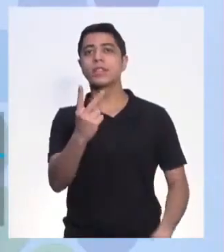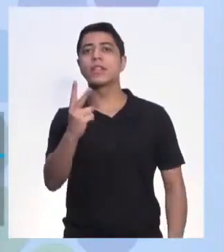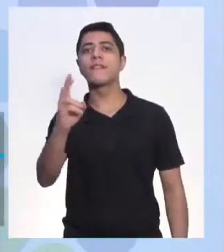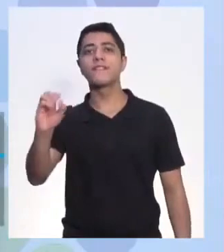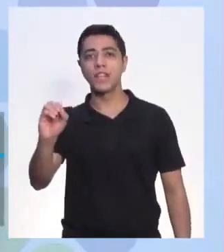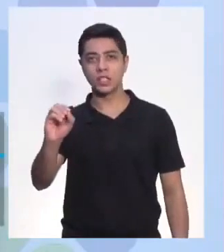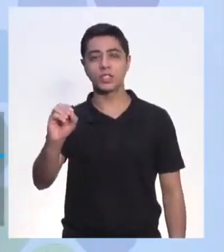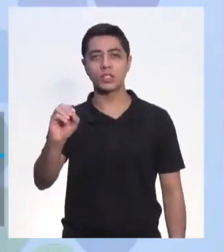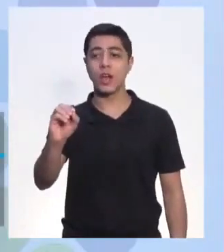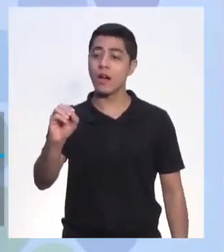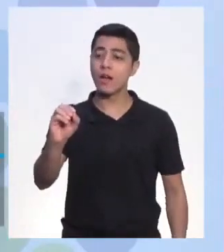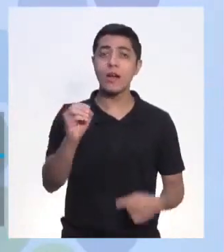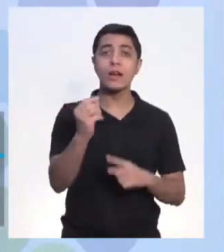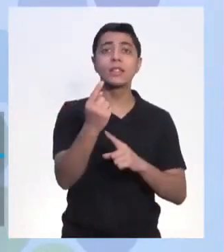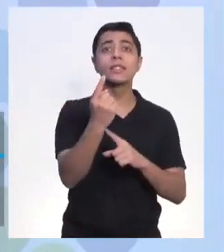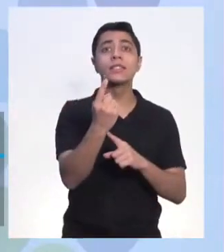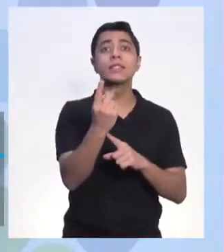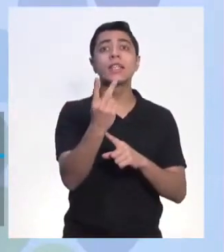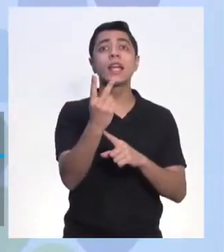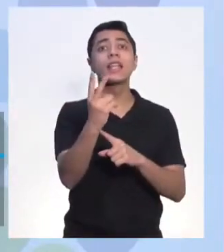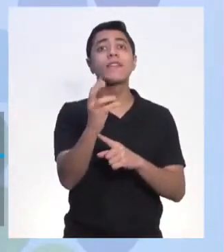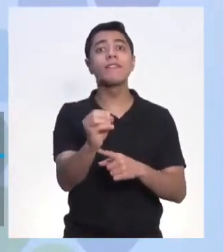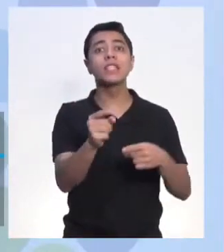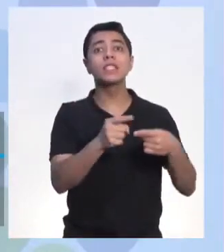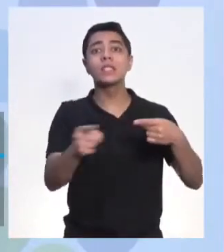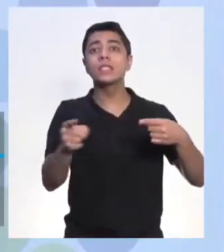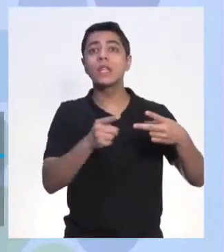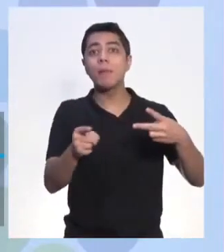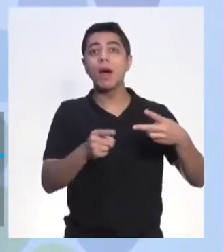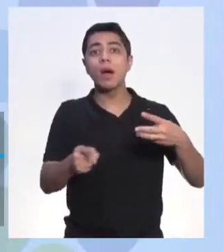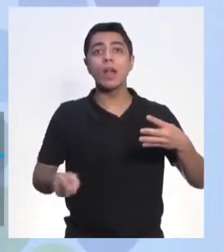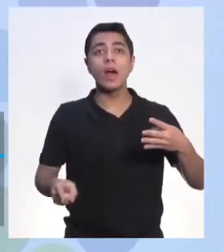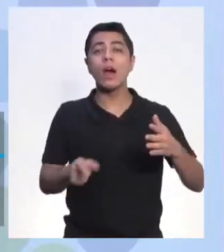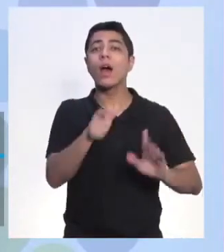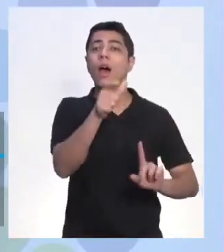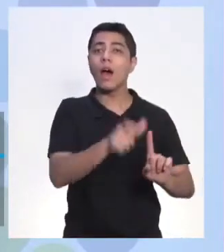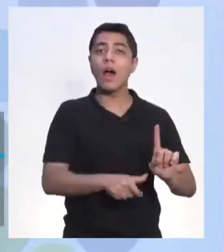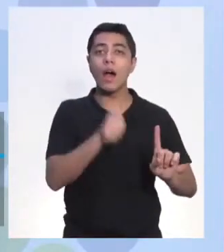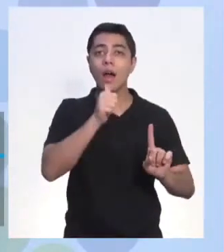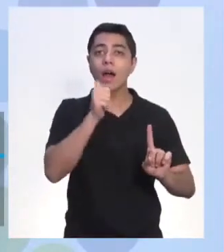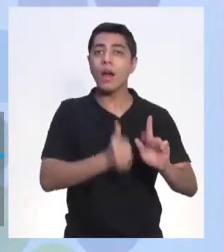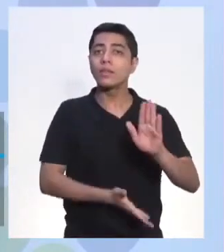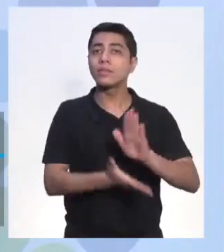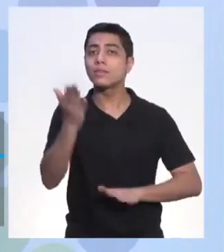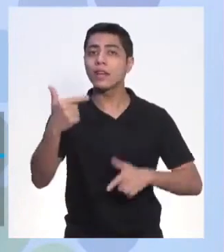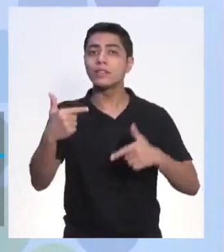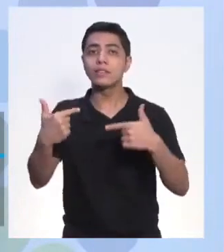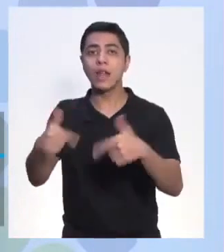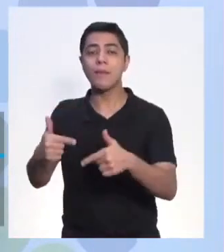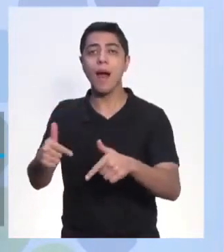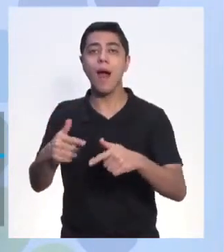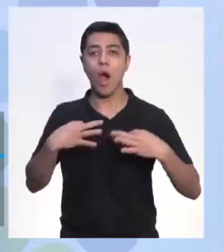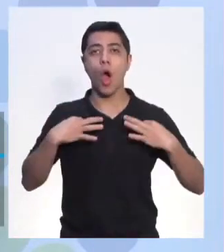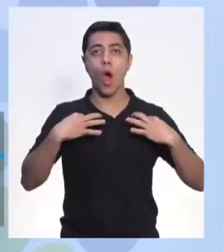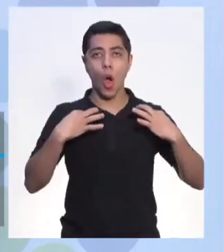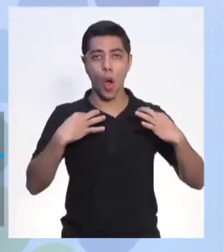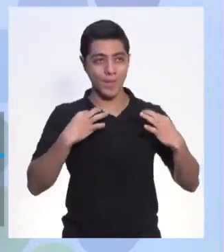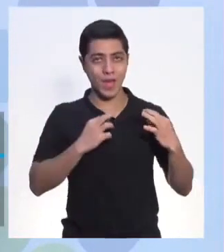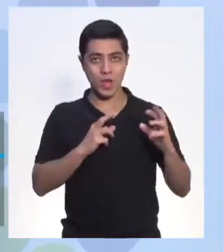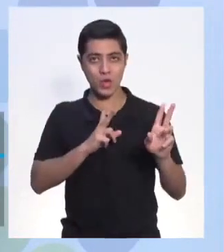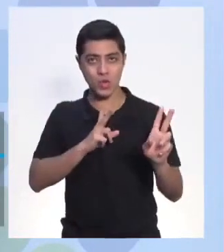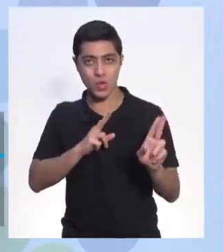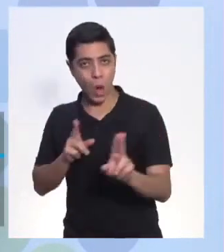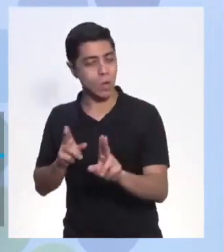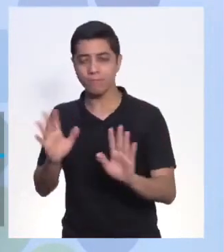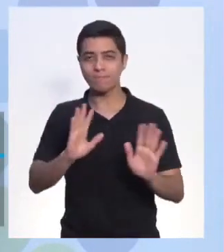vai trabalhar e não vai repetir o mesmo conjunto no mesmo dia da semana.